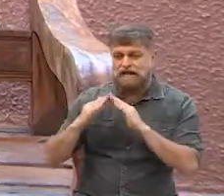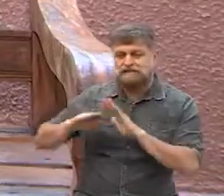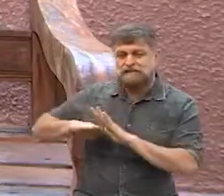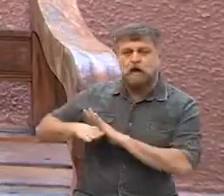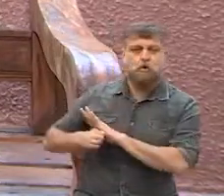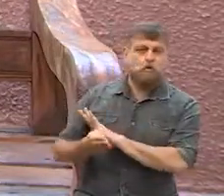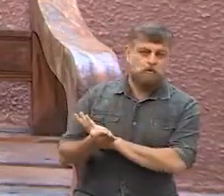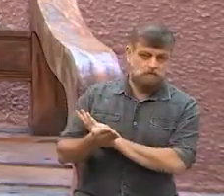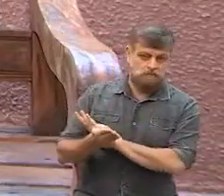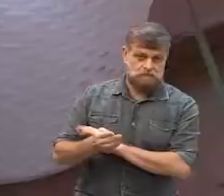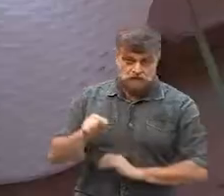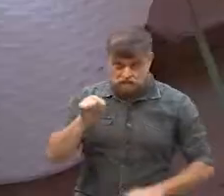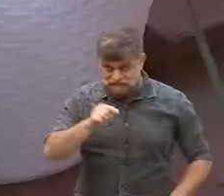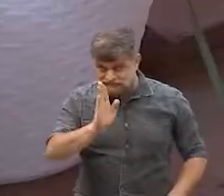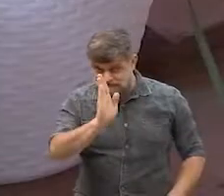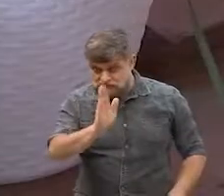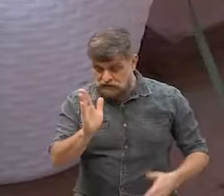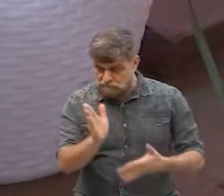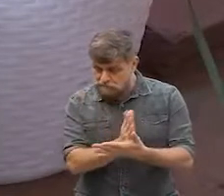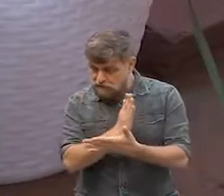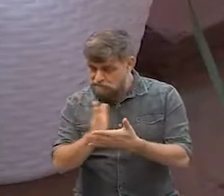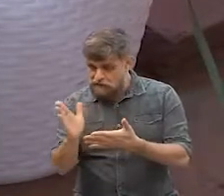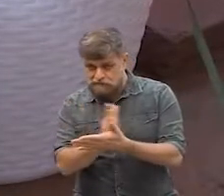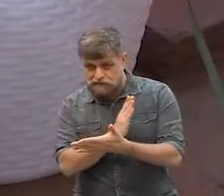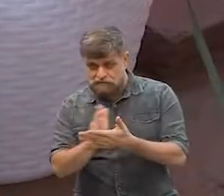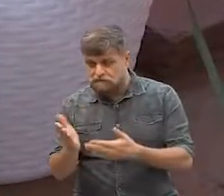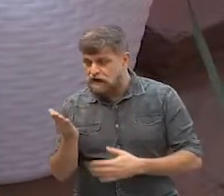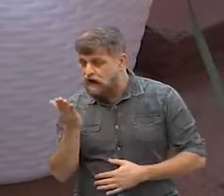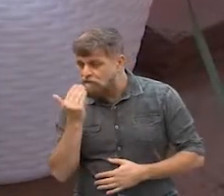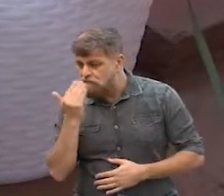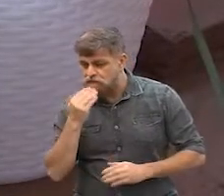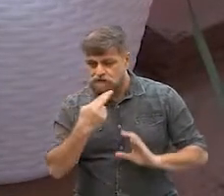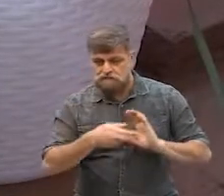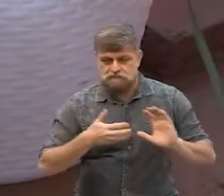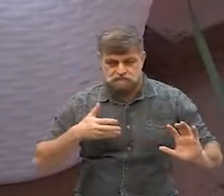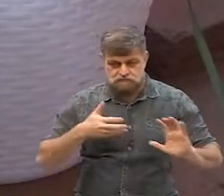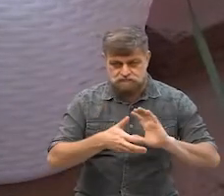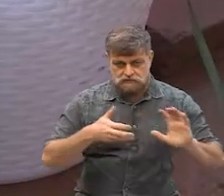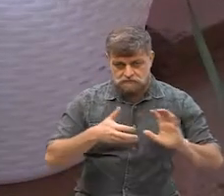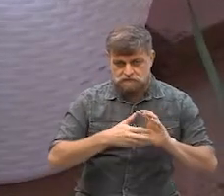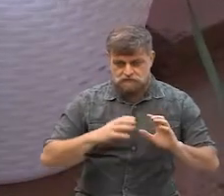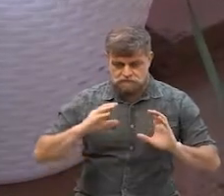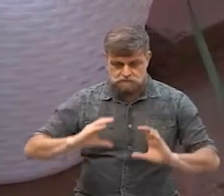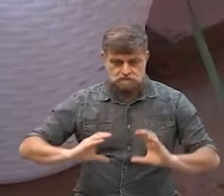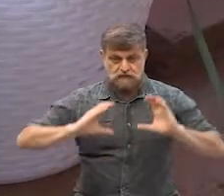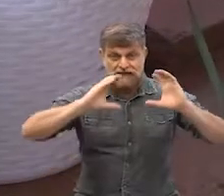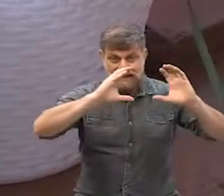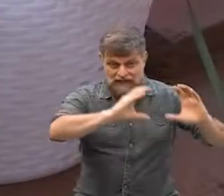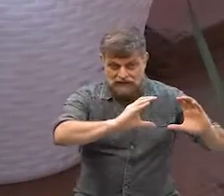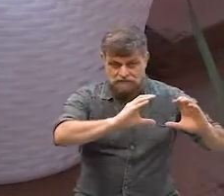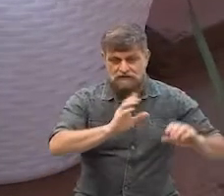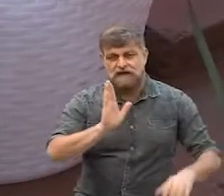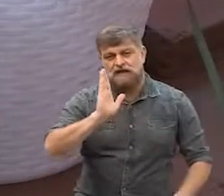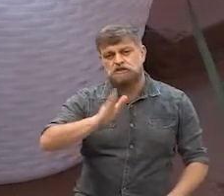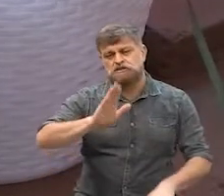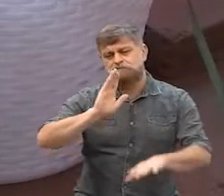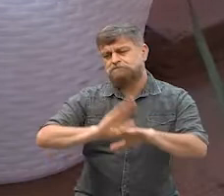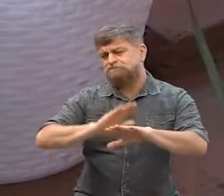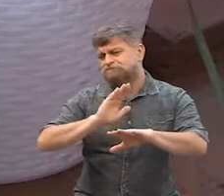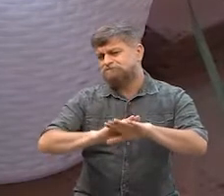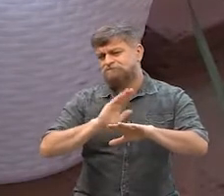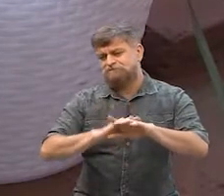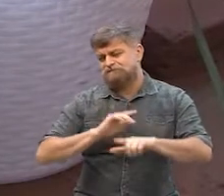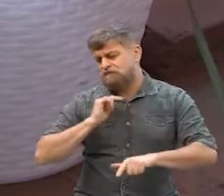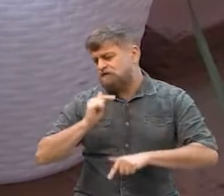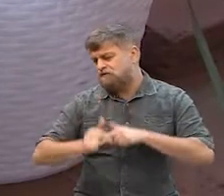E aí, se você já separar o orgânico do reciclável e encaminhar esse reciclável, você já está fazendo um